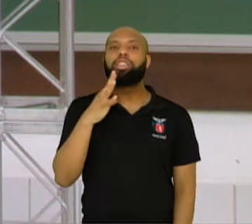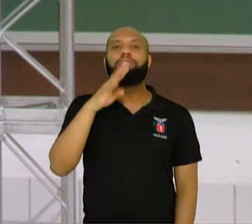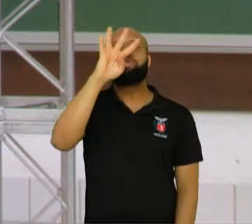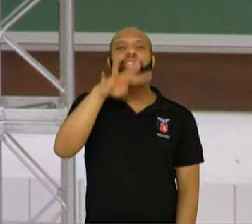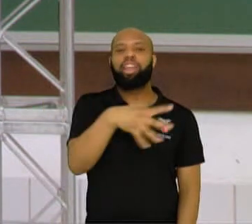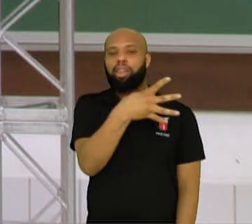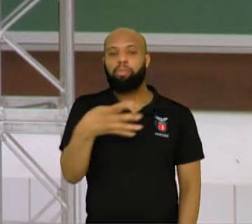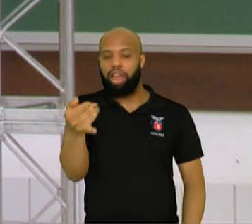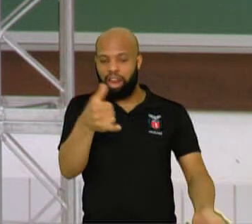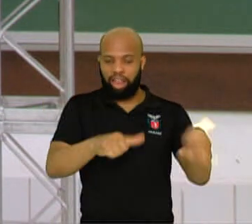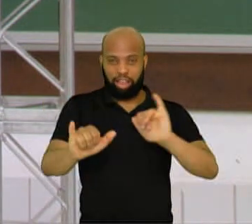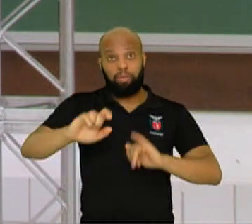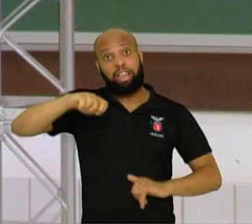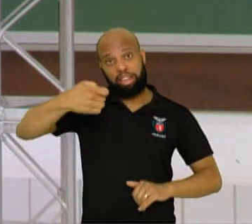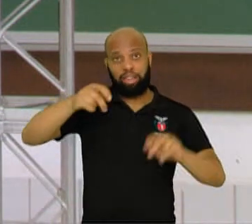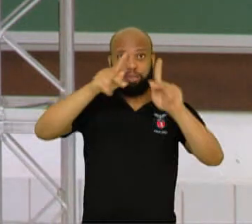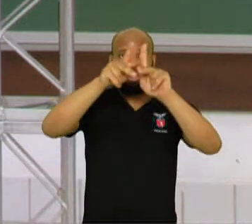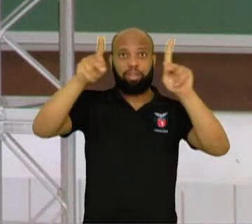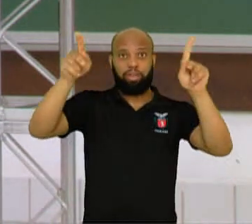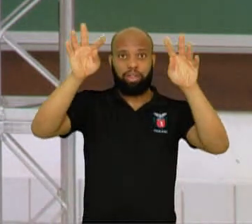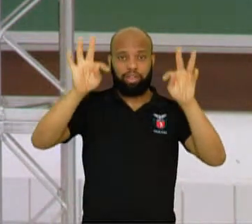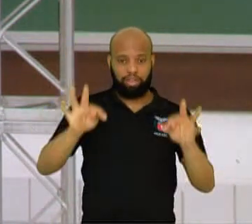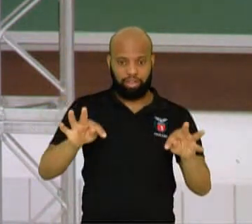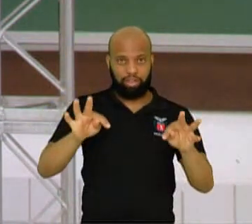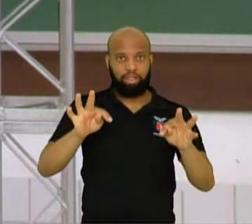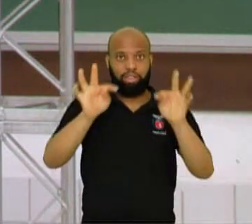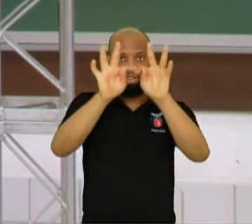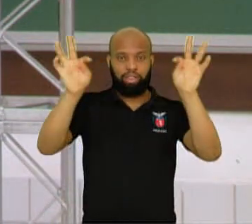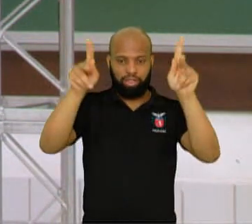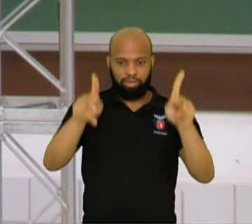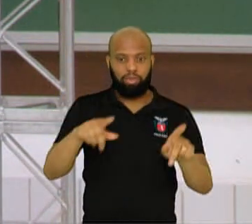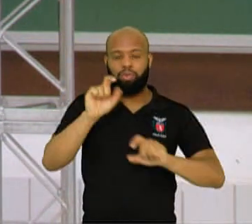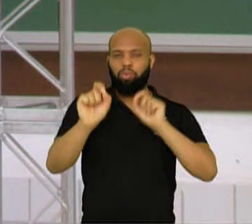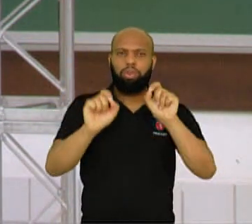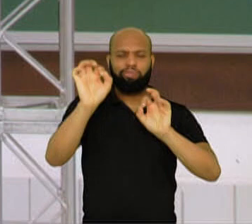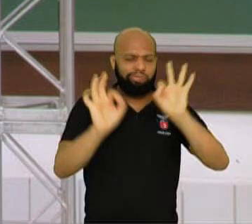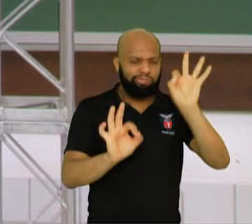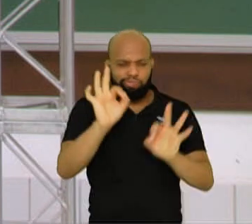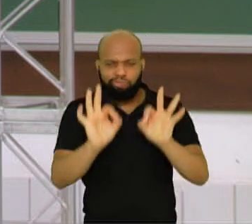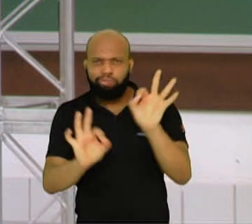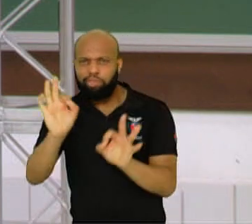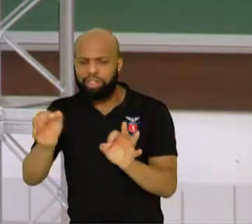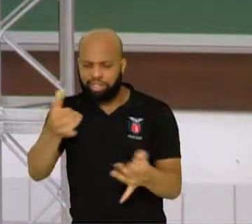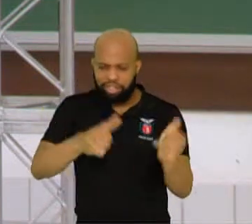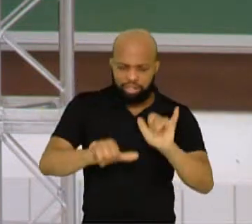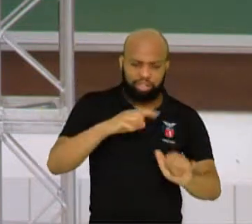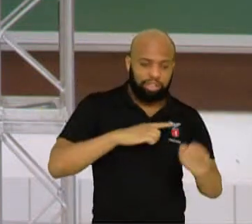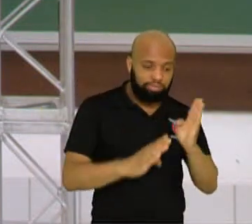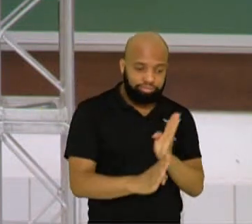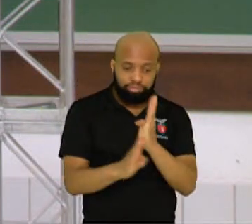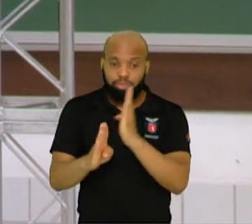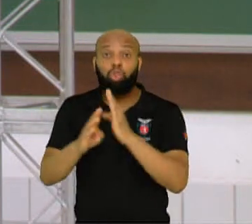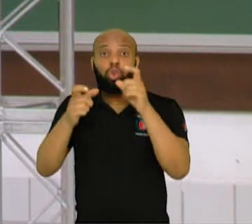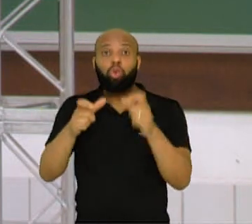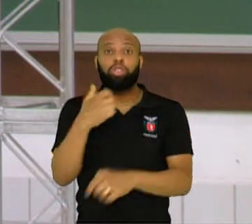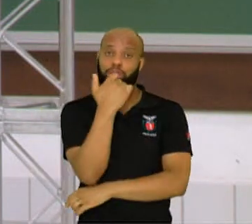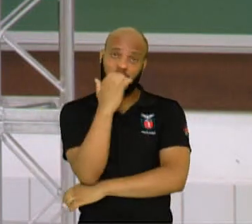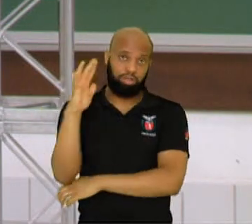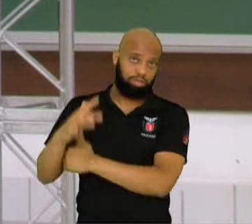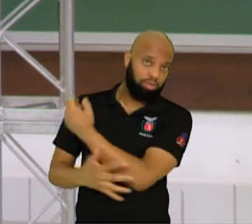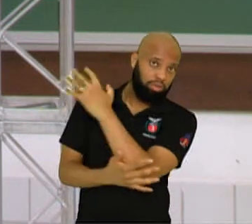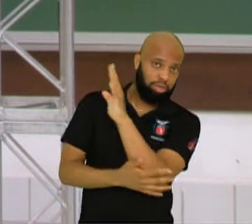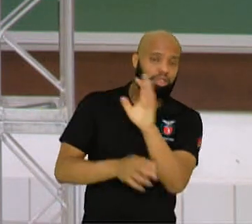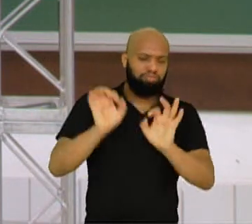a tabela periódica, que é uma ferramenta que organiza os elementos químicos que nós encontramos na natureza e